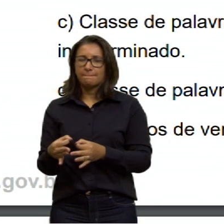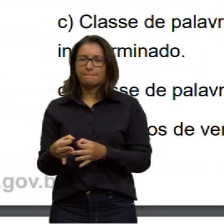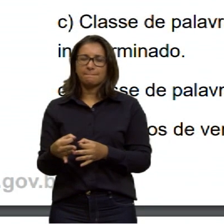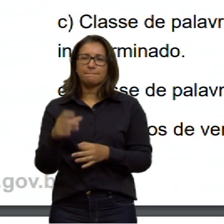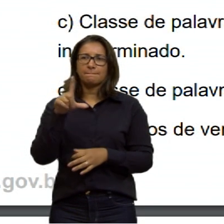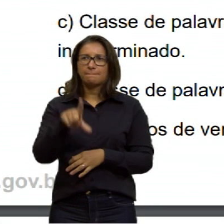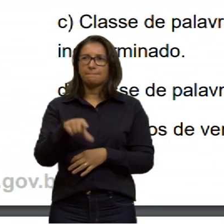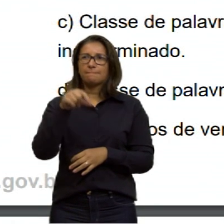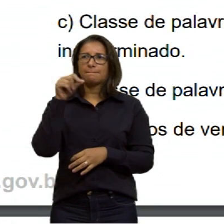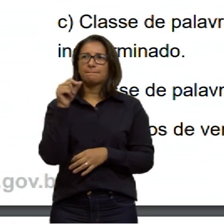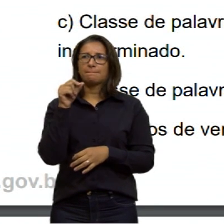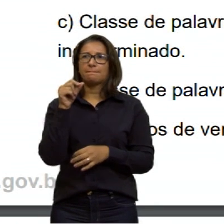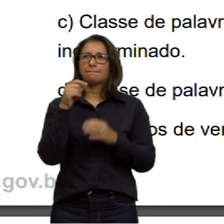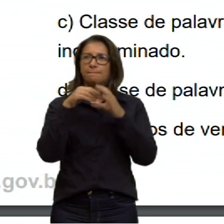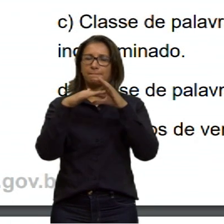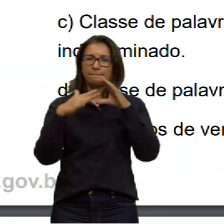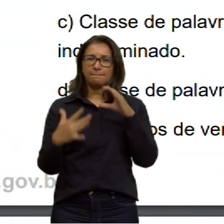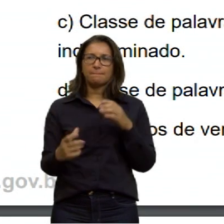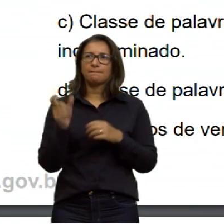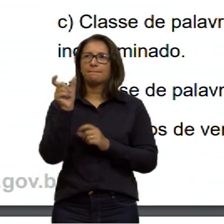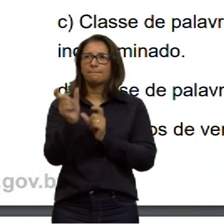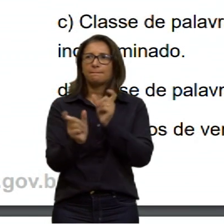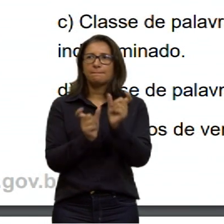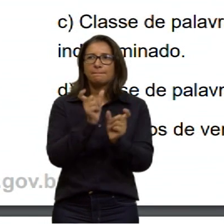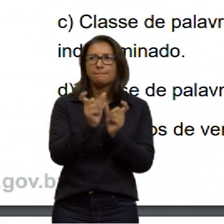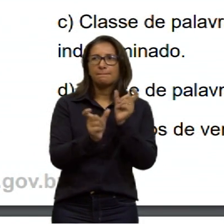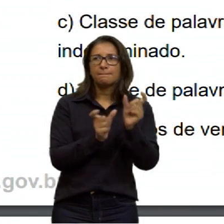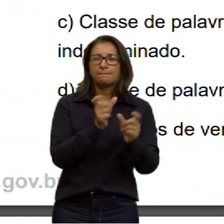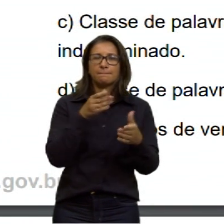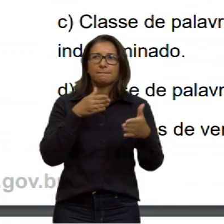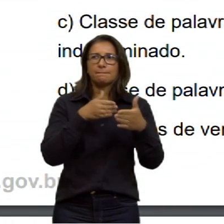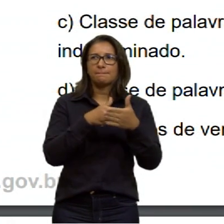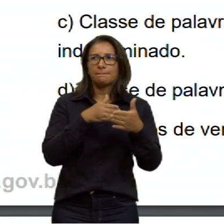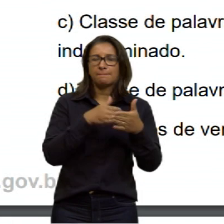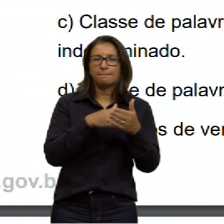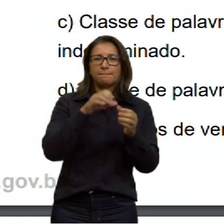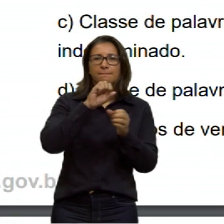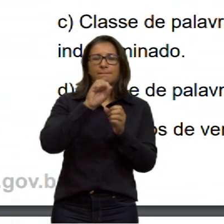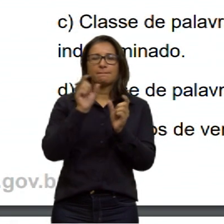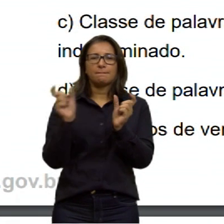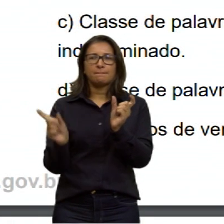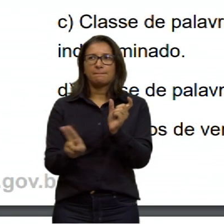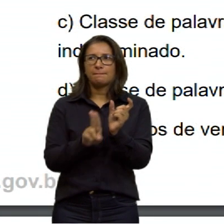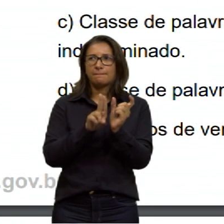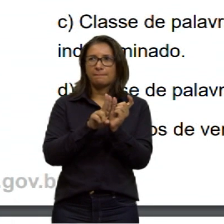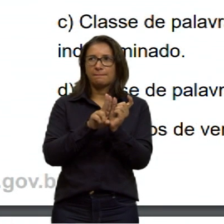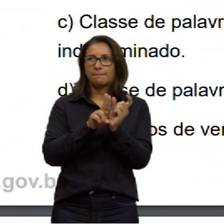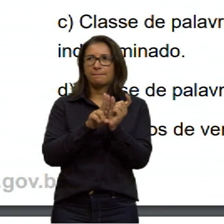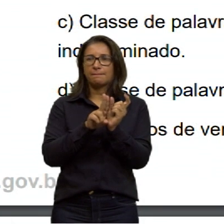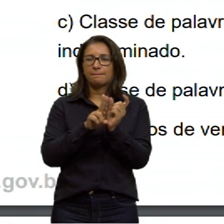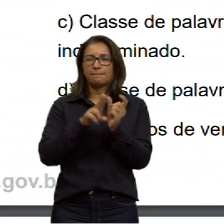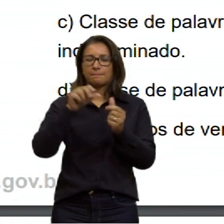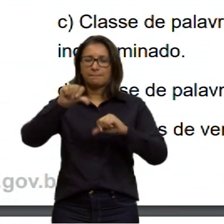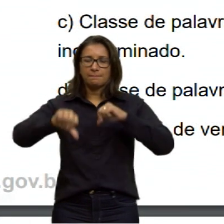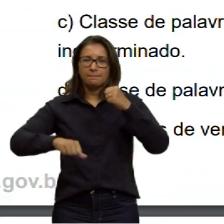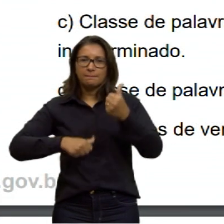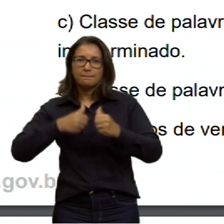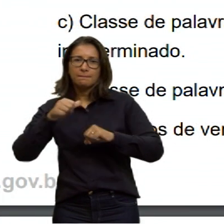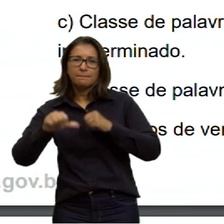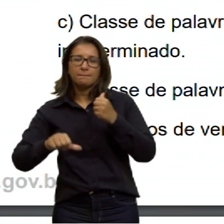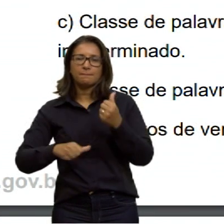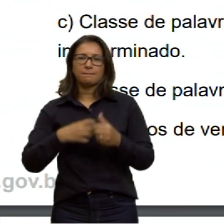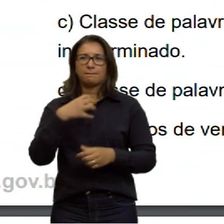a classe de palavras que se caracteriza por delimitar o substantivo atribuindo-lhes qualidades